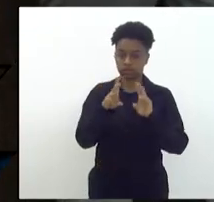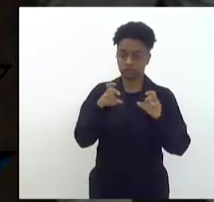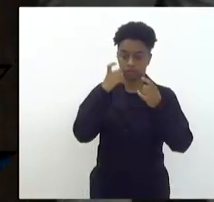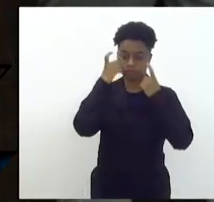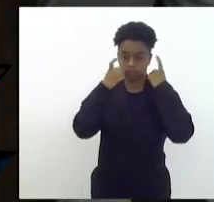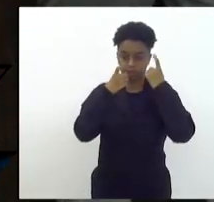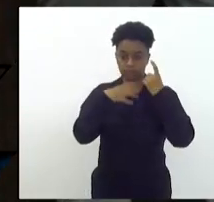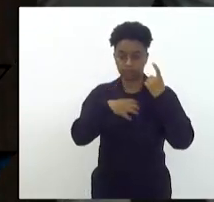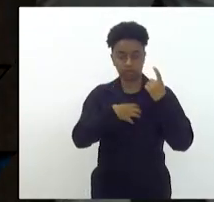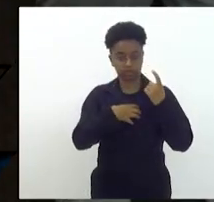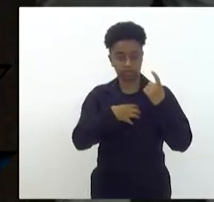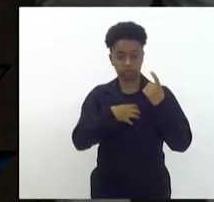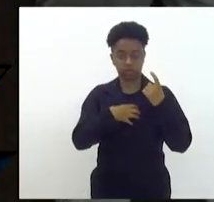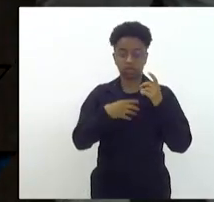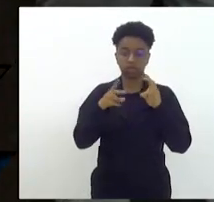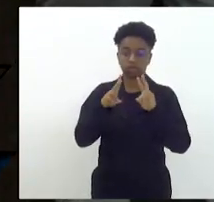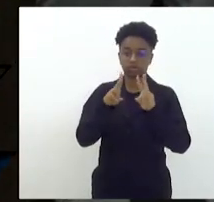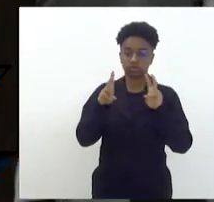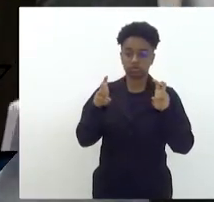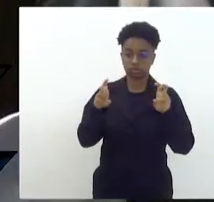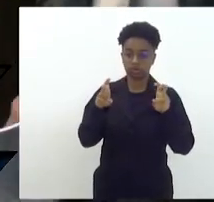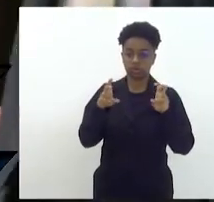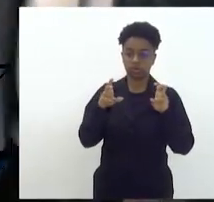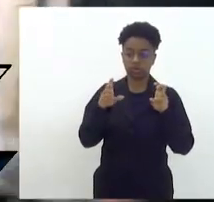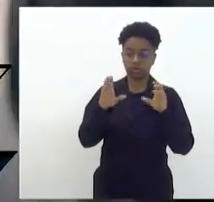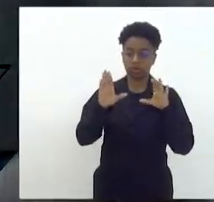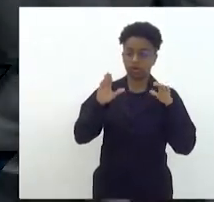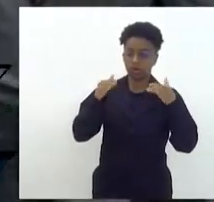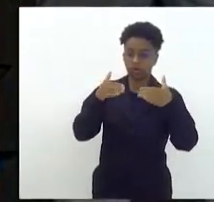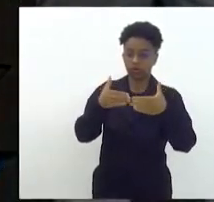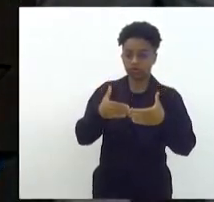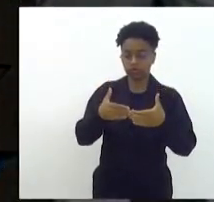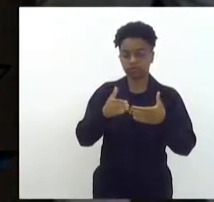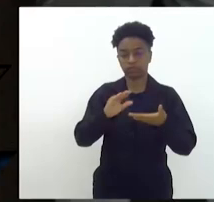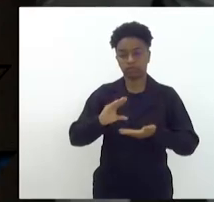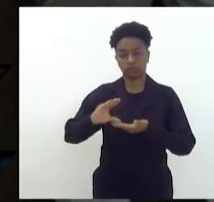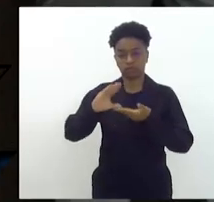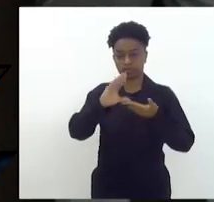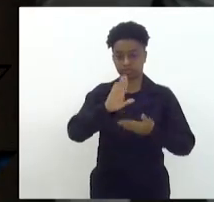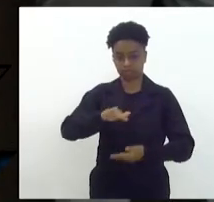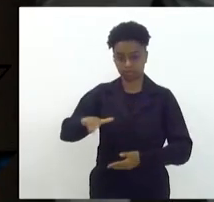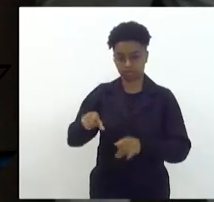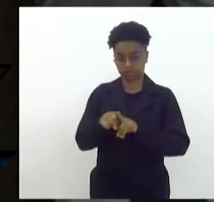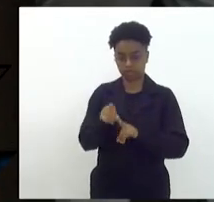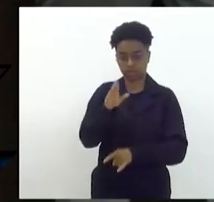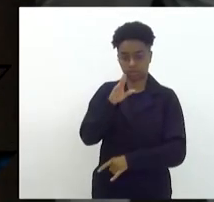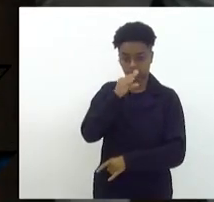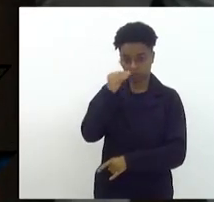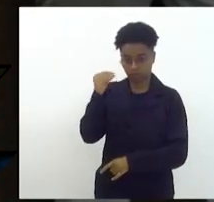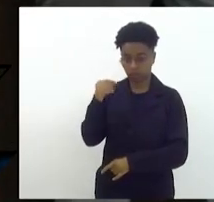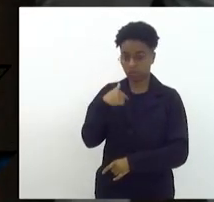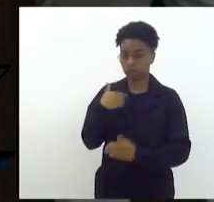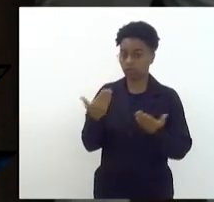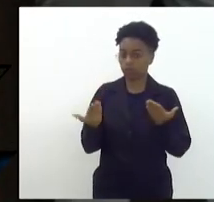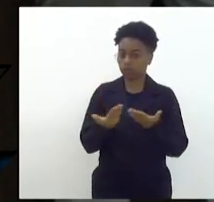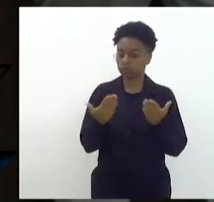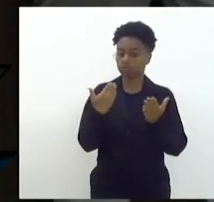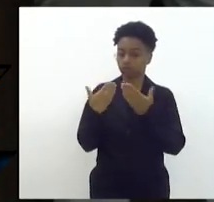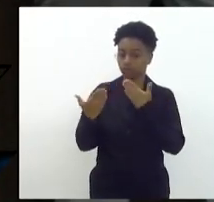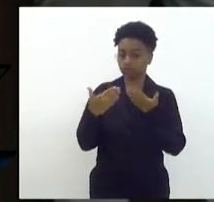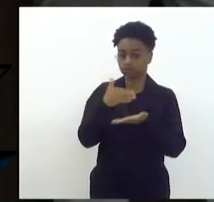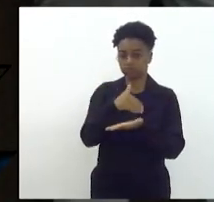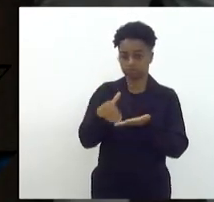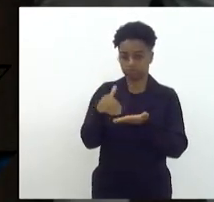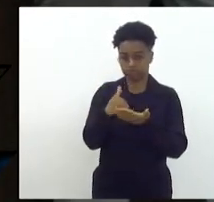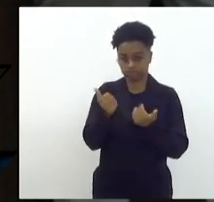relação a conferência do Conselho da Criança e do Adolescente Hoje eu conversei com a Secretária